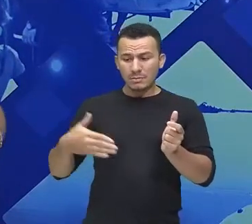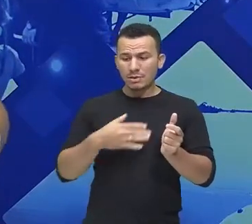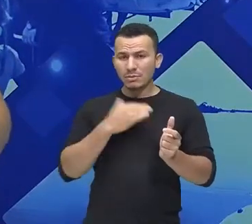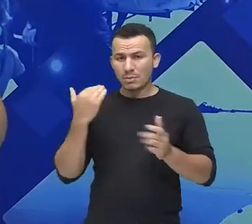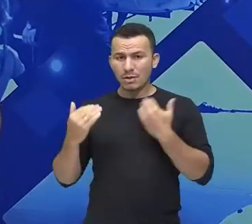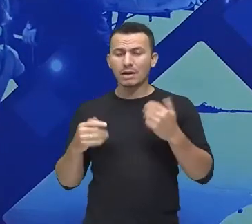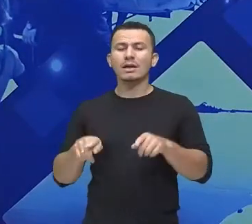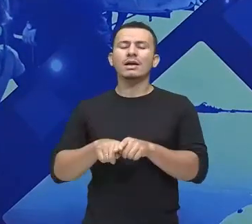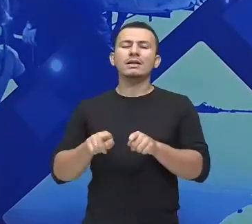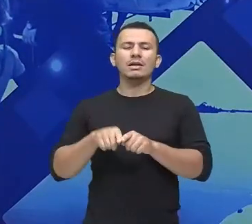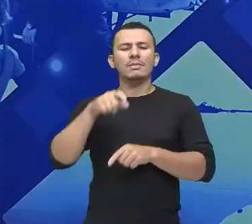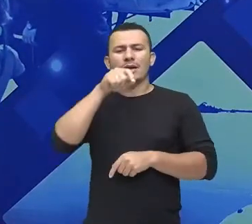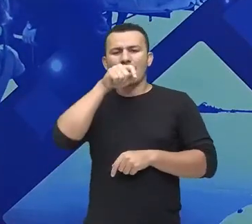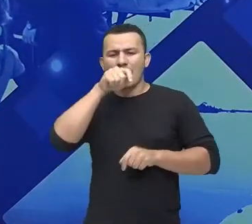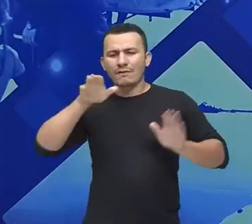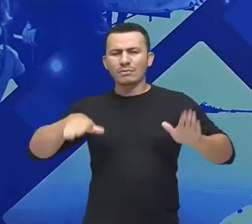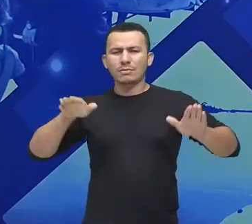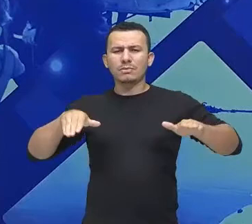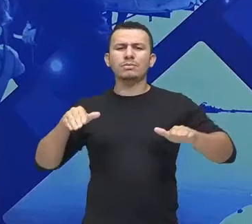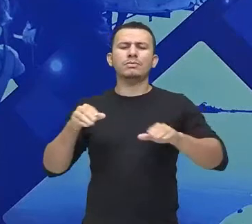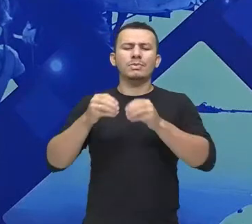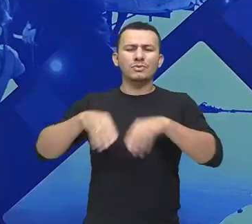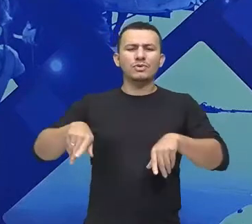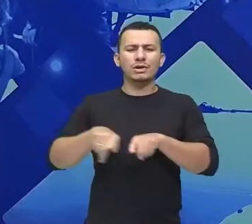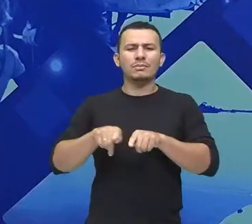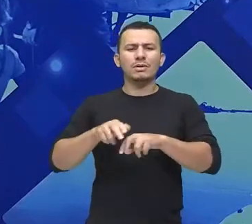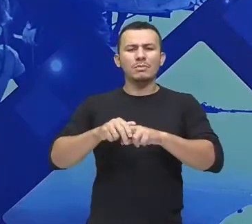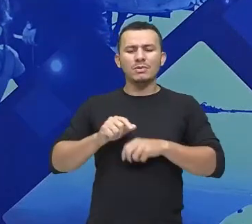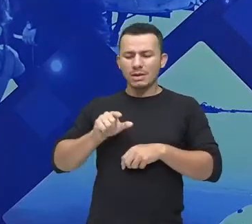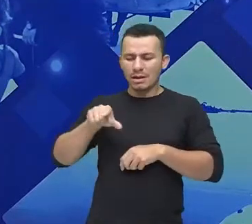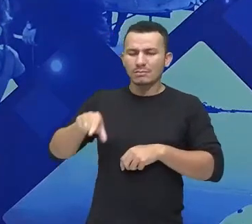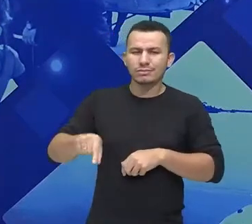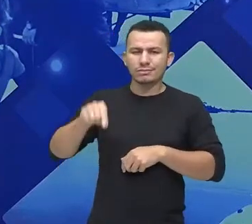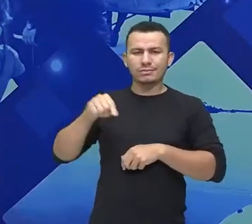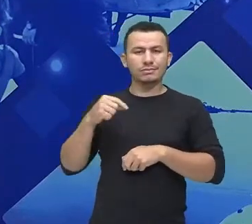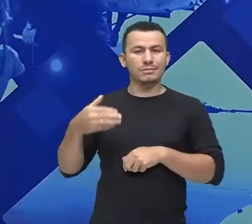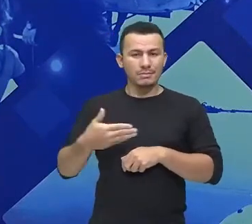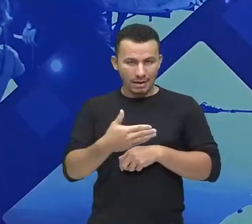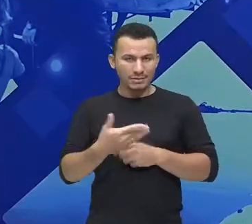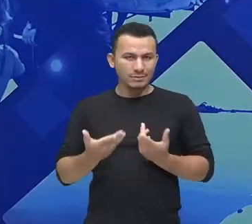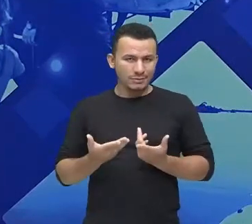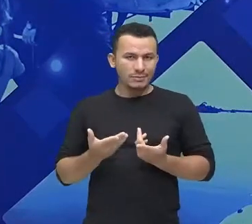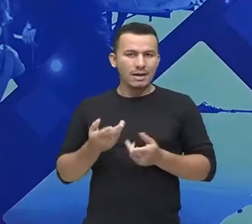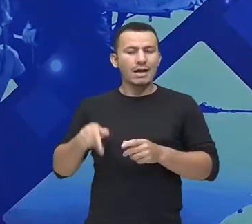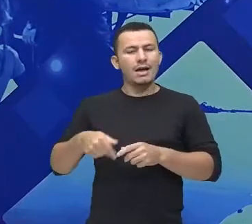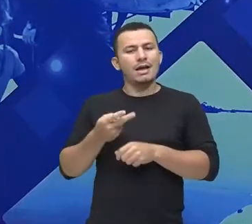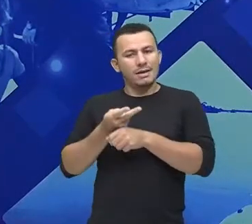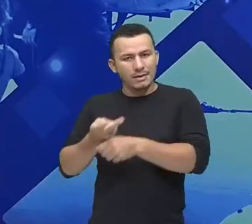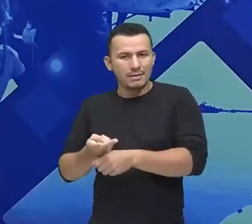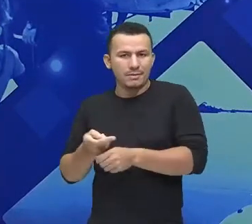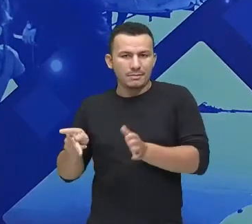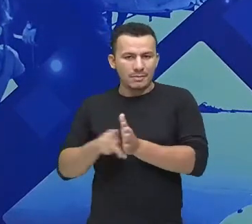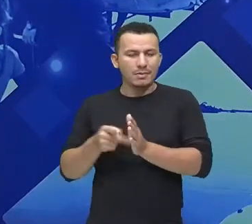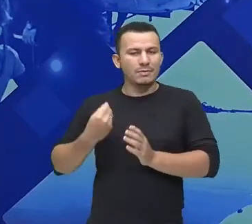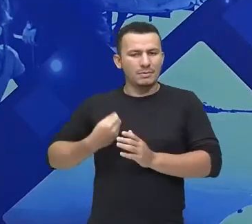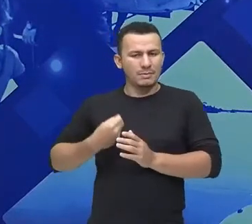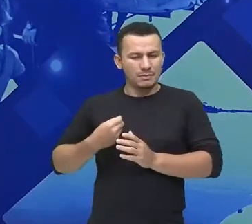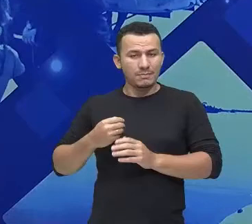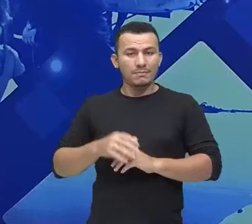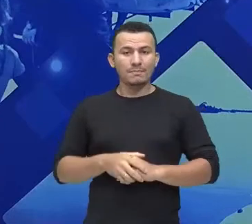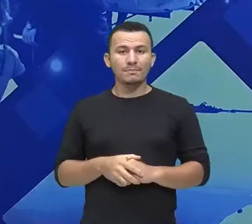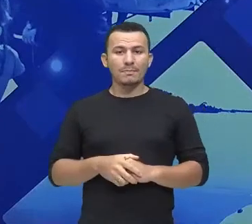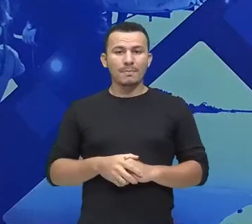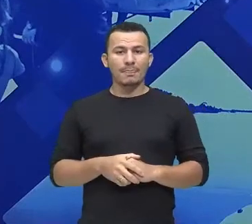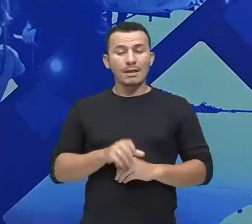as aves, porque algumas aves se alimentam ali de peixes, são caçadoras, faz parte da cadeia alimentar deles. Então, assim, quando há